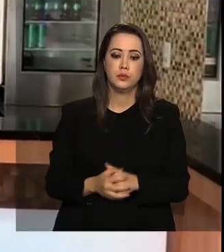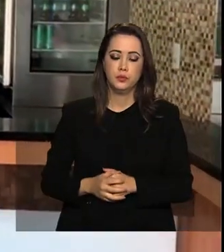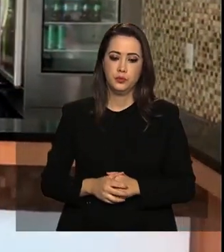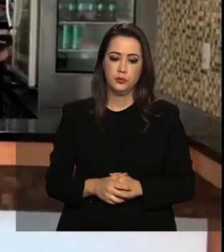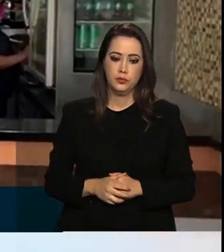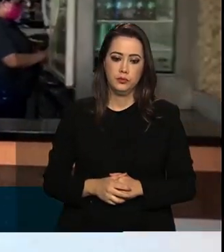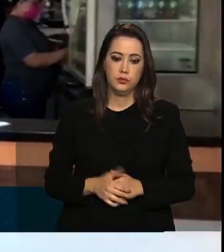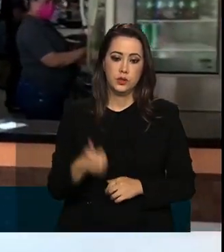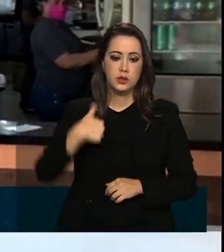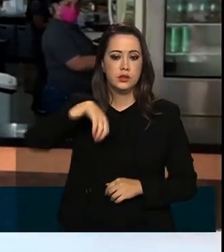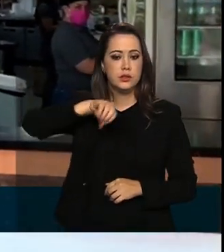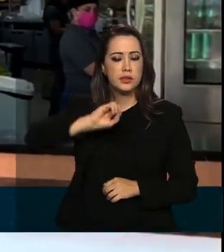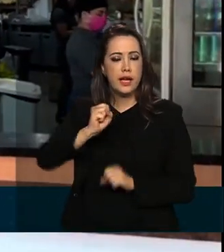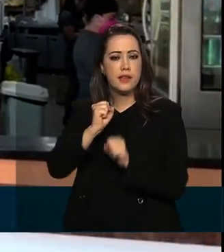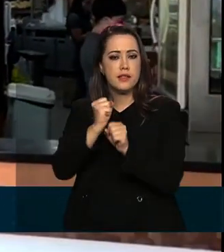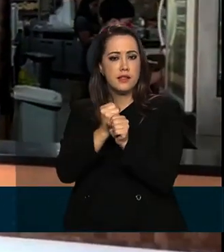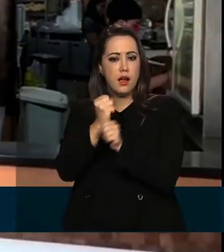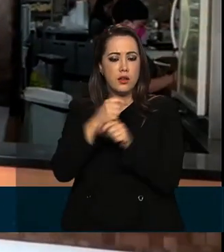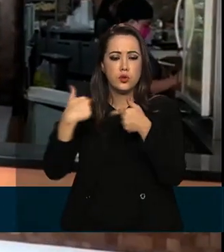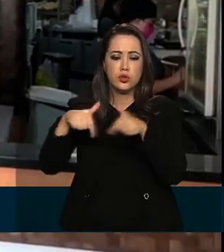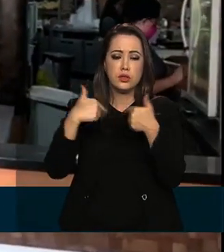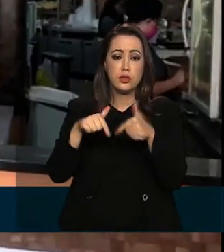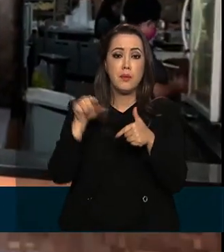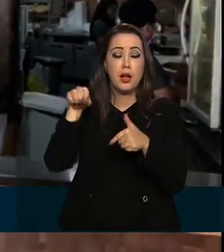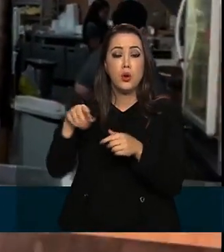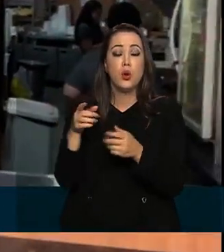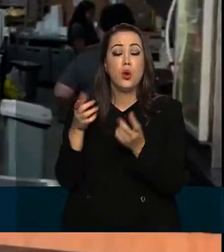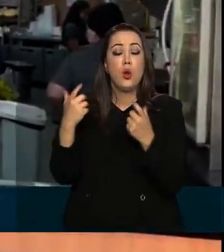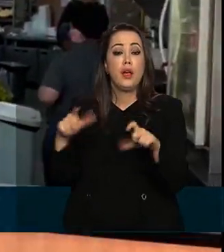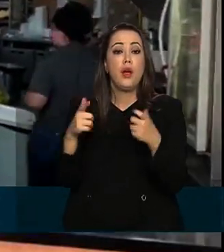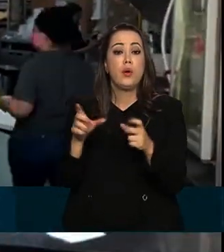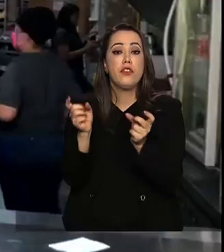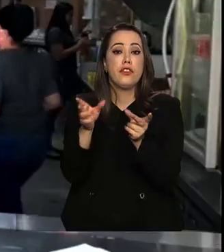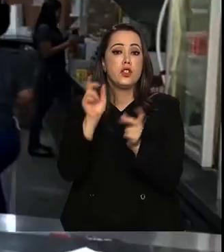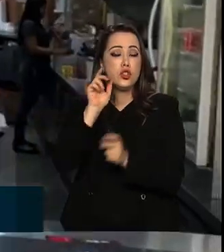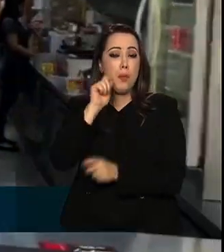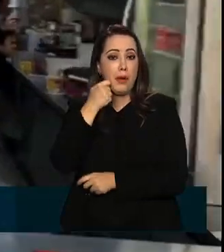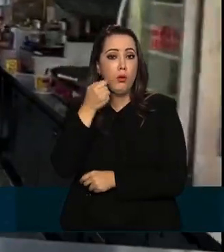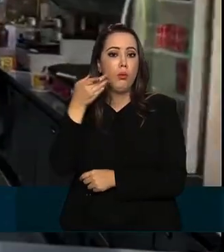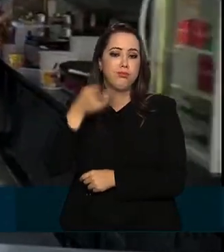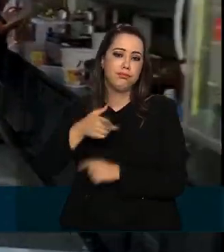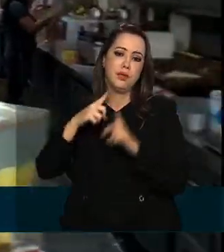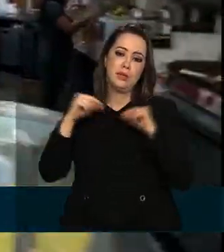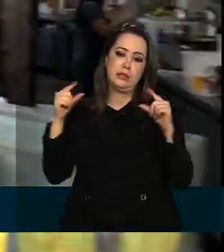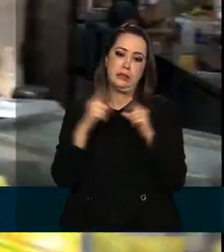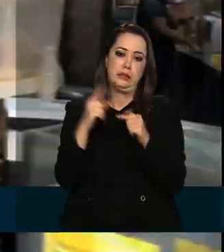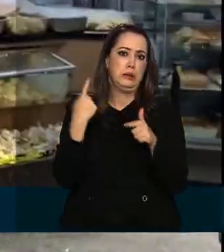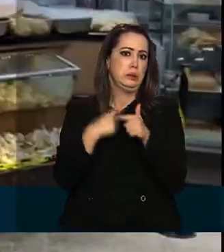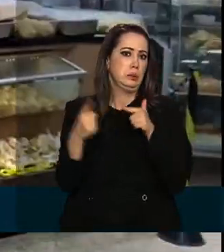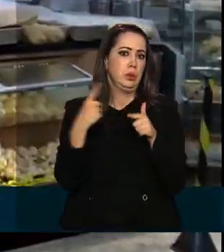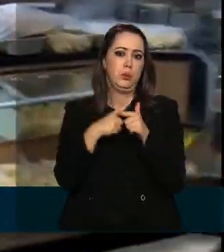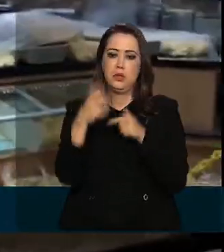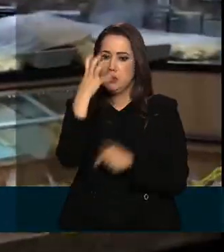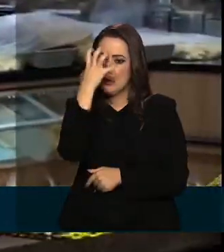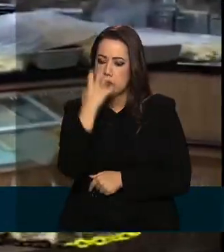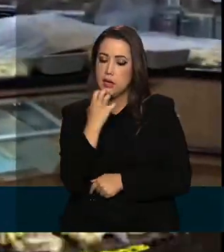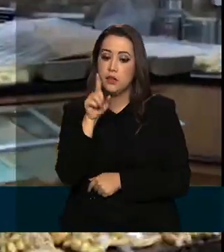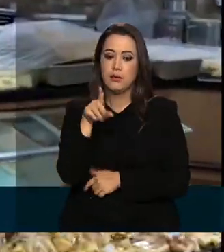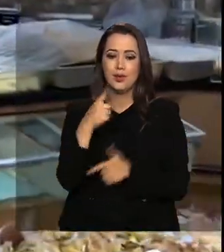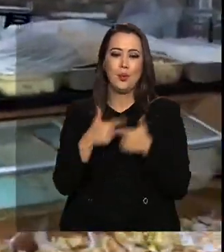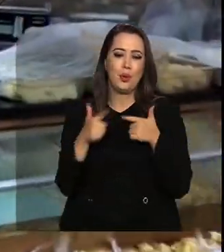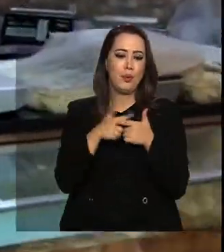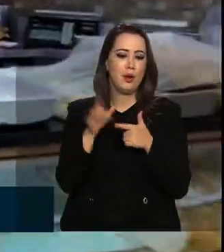Em dez anos de funcionamento, essa padaria em Brasília enfrenta uma das maiores crises que já teve. E a situação